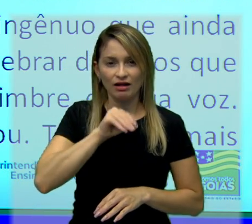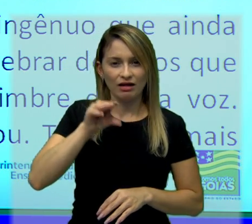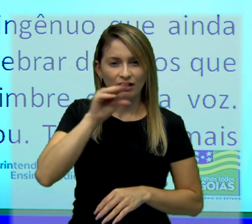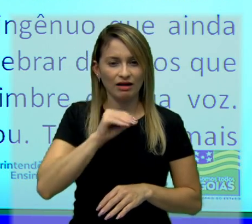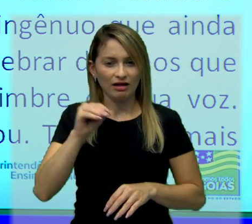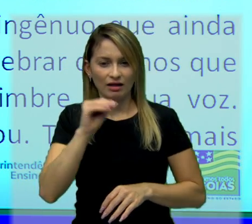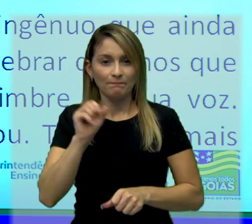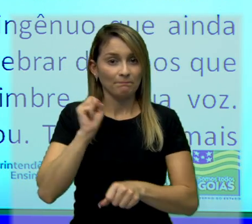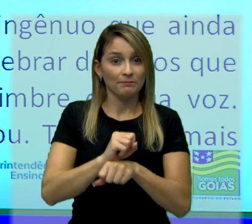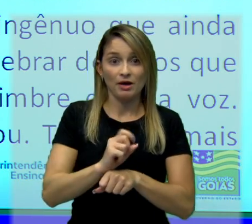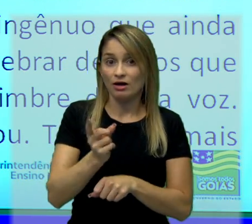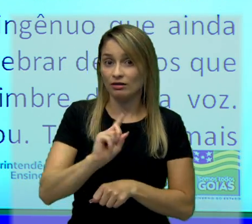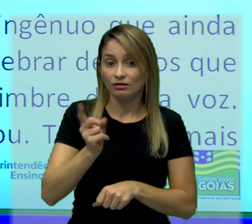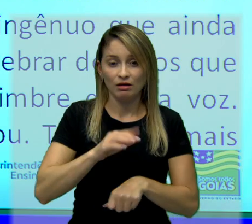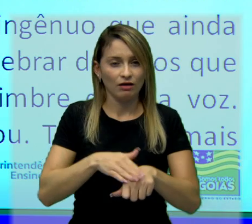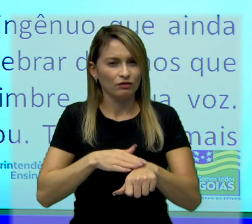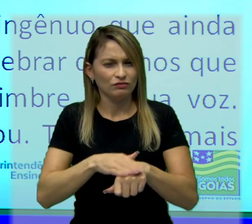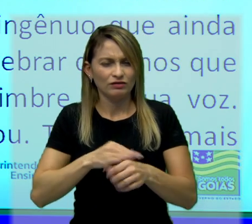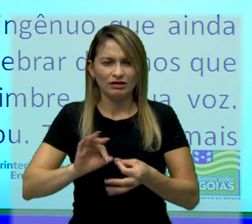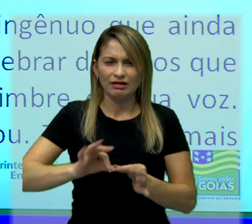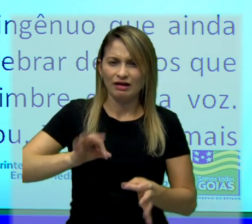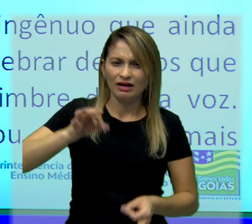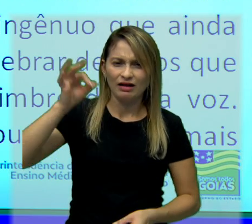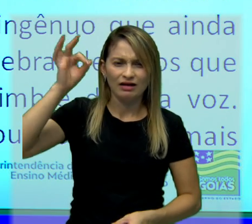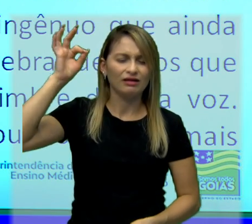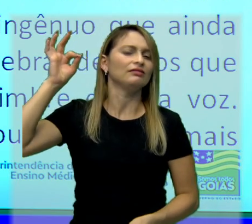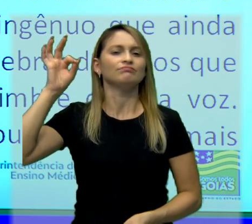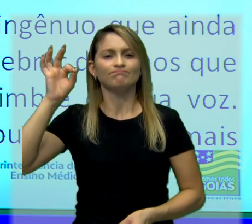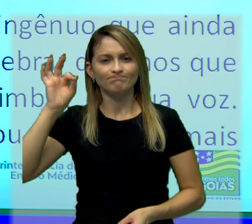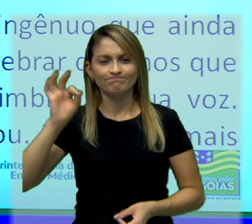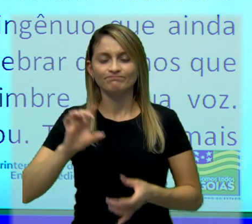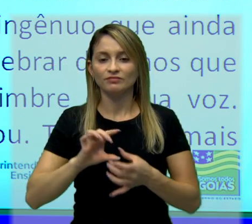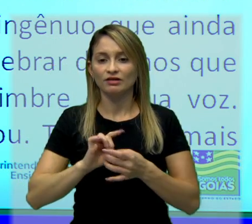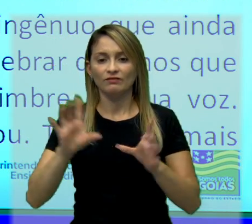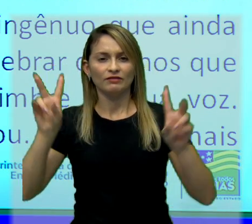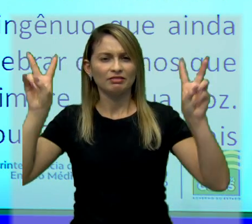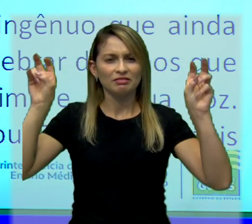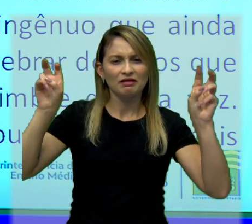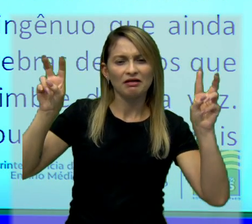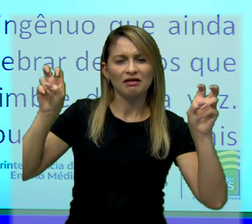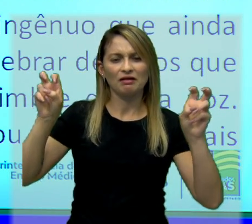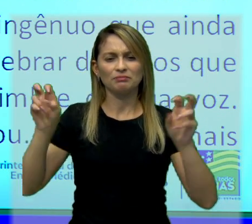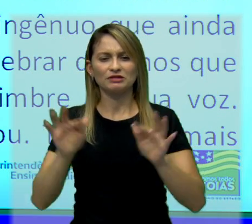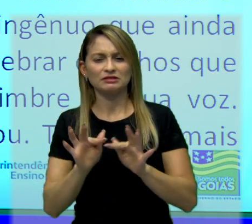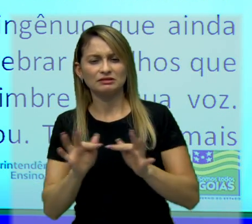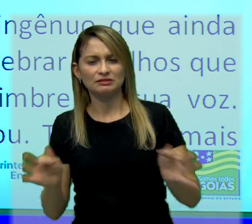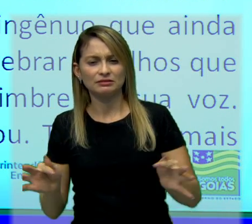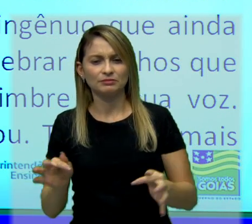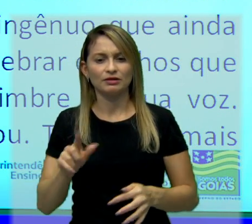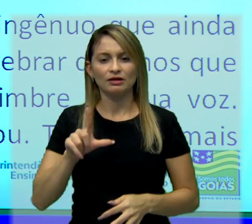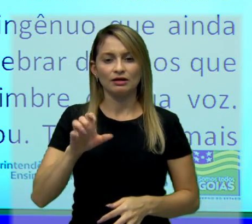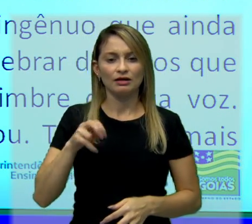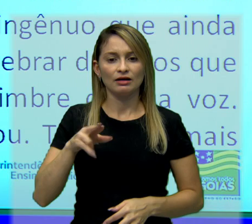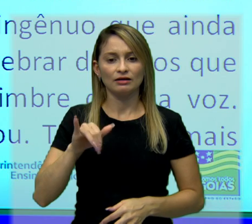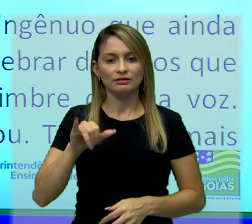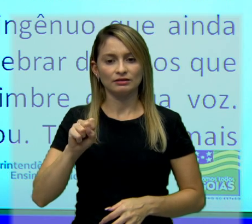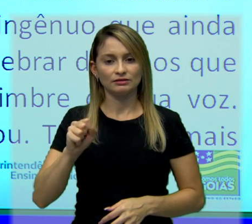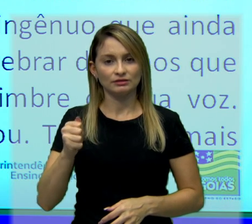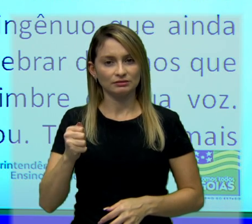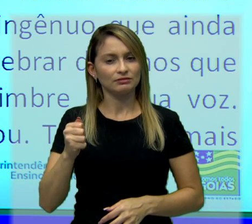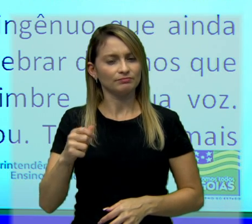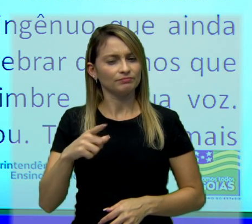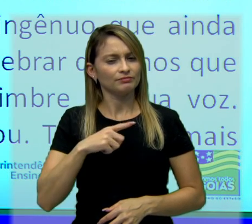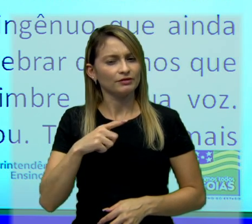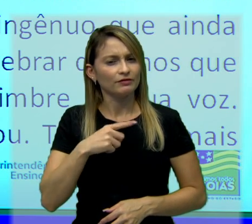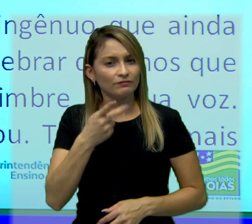não paravam. Nessas conversas intermináveis de linguagem solta e assuntos crus, Lenisa se